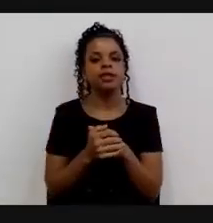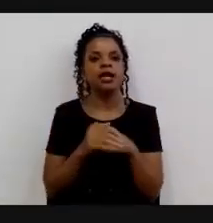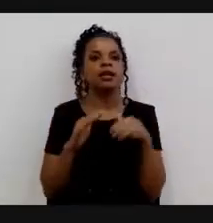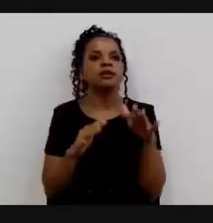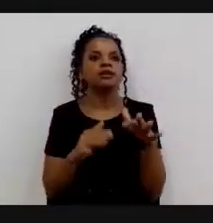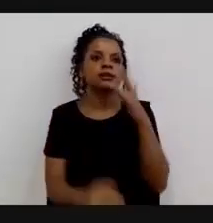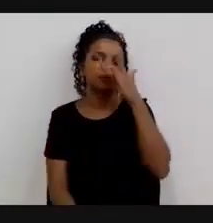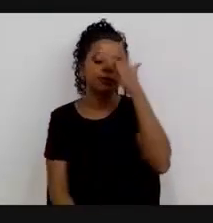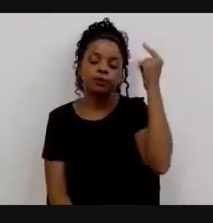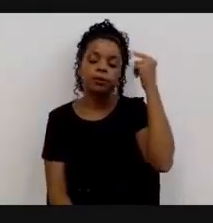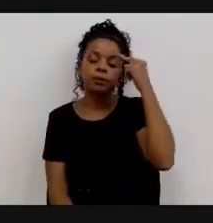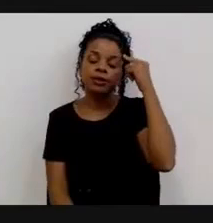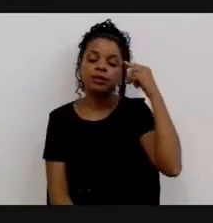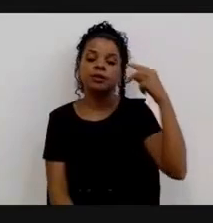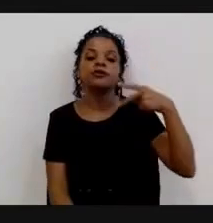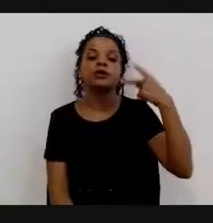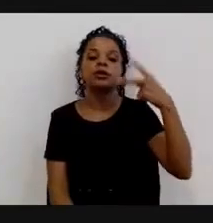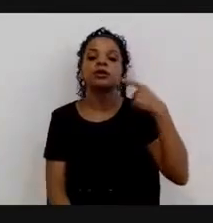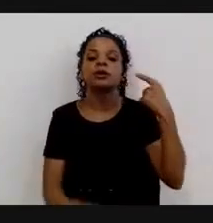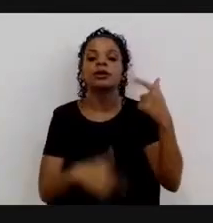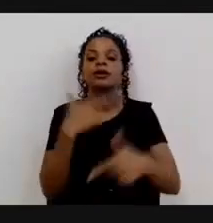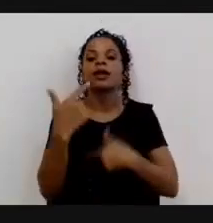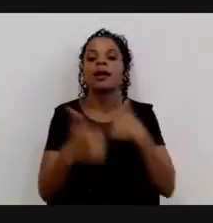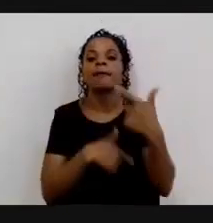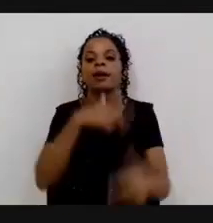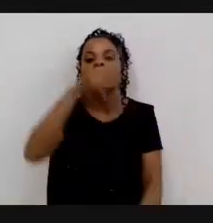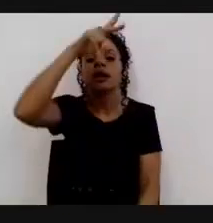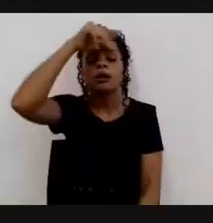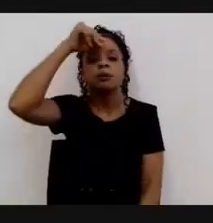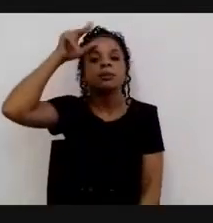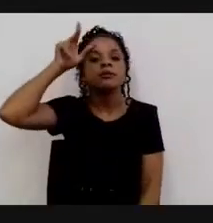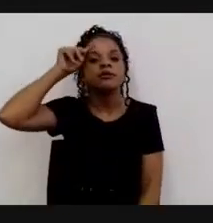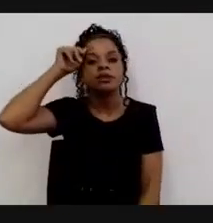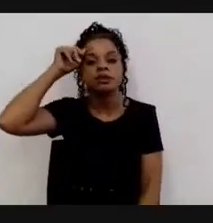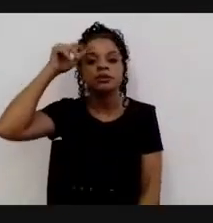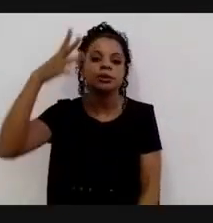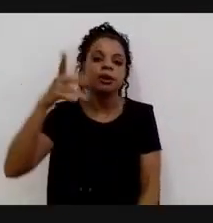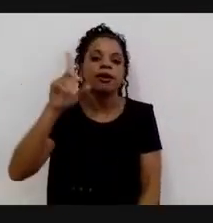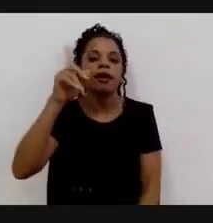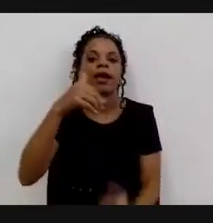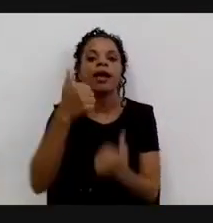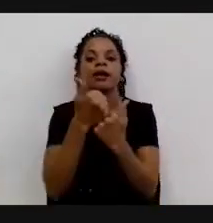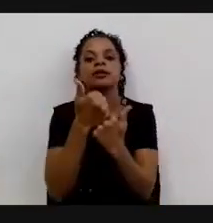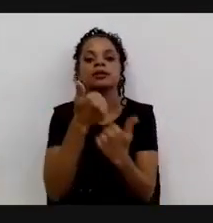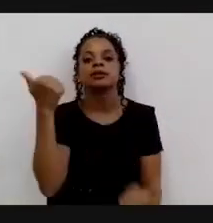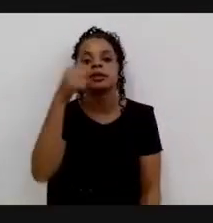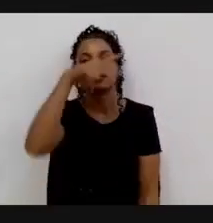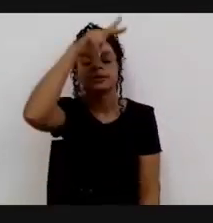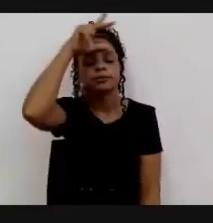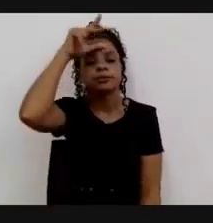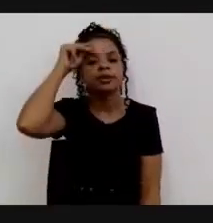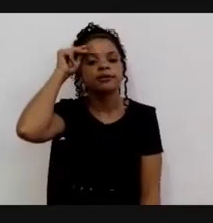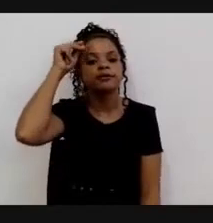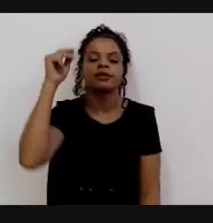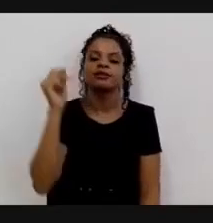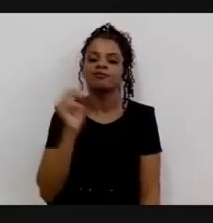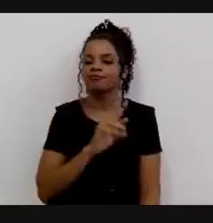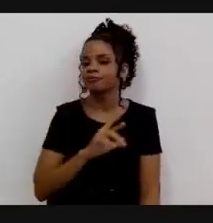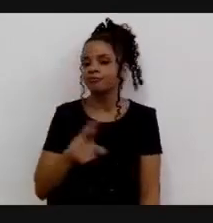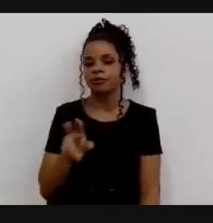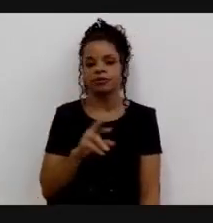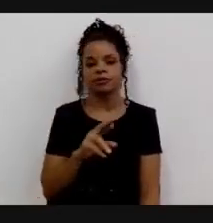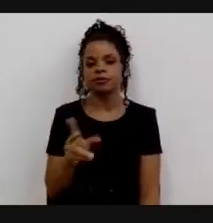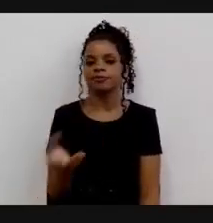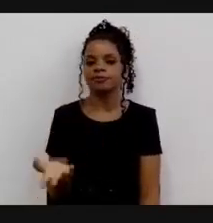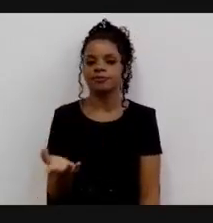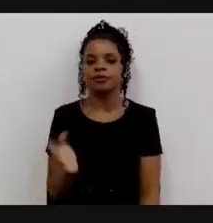que o vereador trabalha na prefeitura, por exemplo. Acha que o vereador é um assistente de prefeito. E a gente sabe que não é,